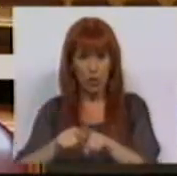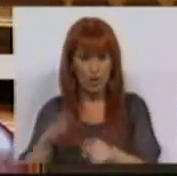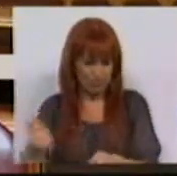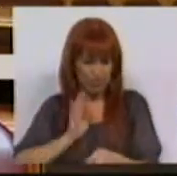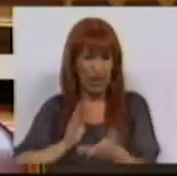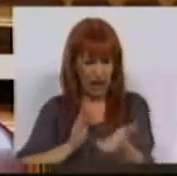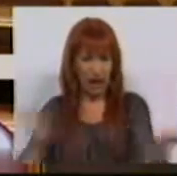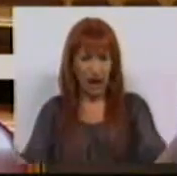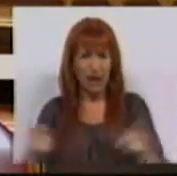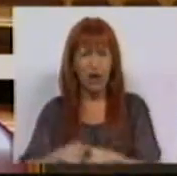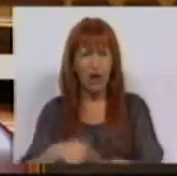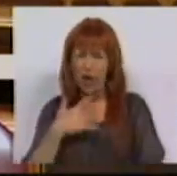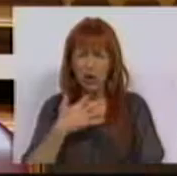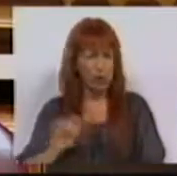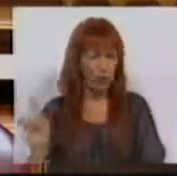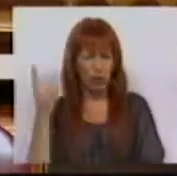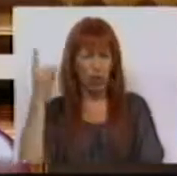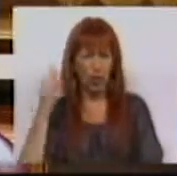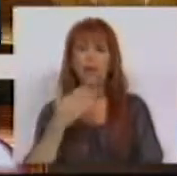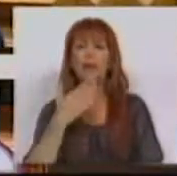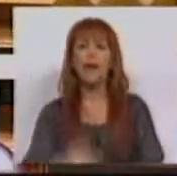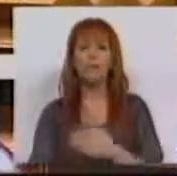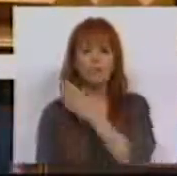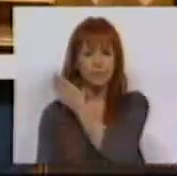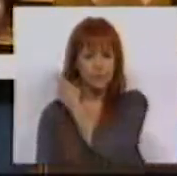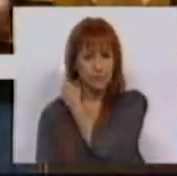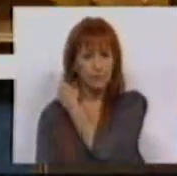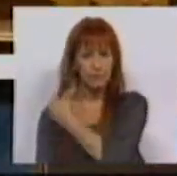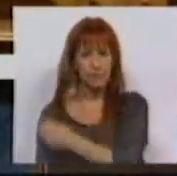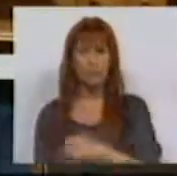inevitáveis? Nós estamos convencidos que não. Muito obrigada.